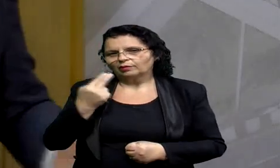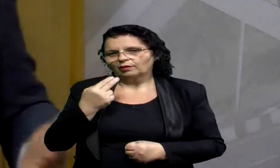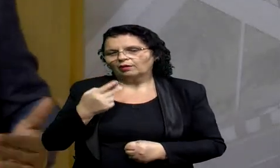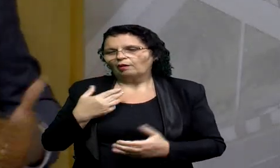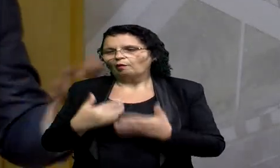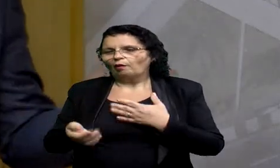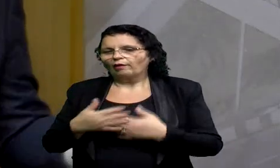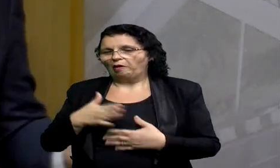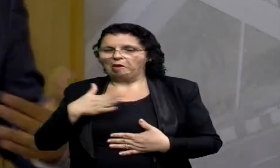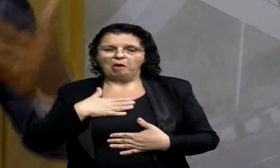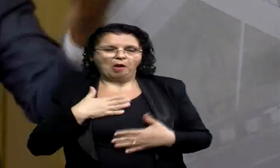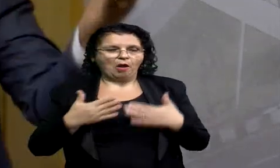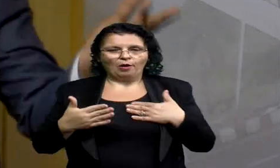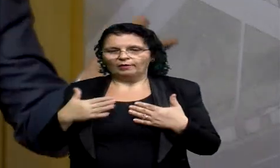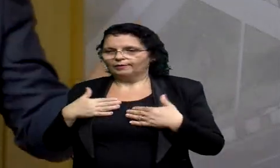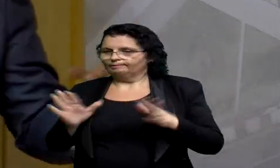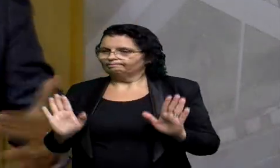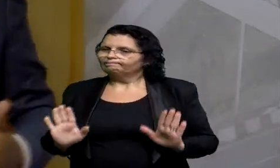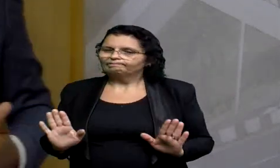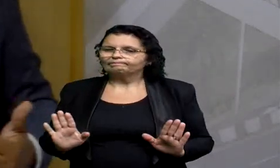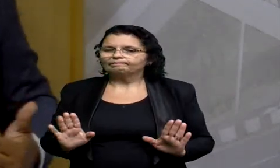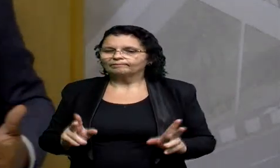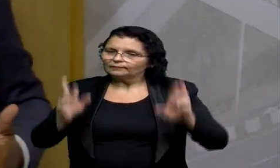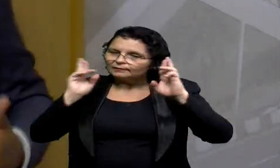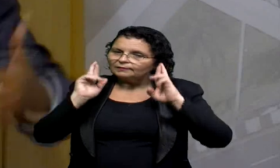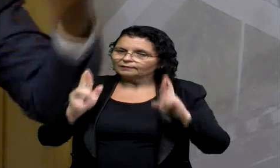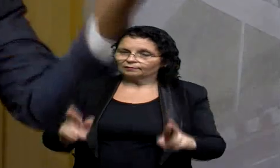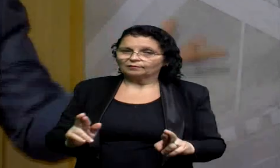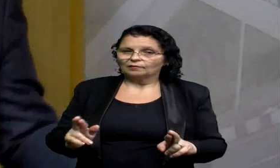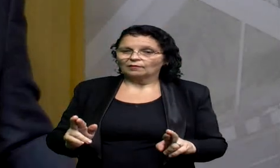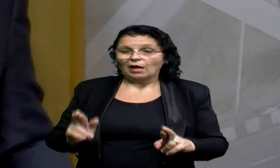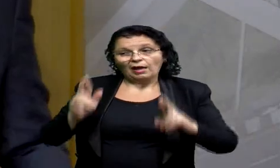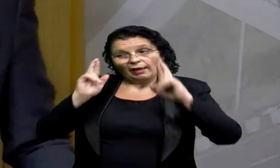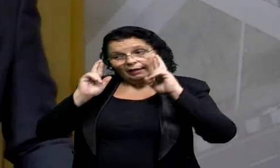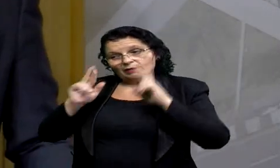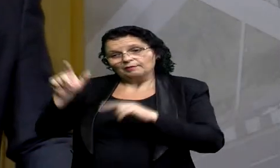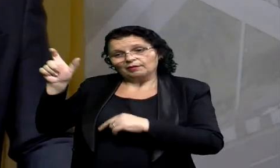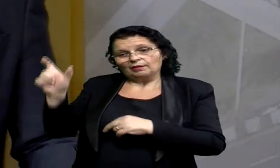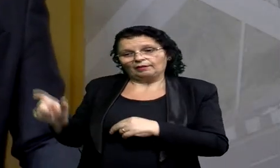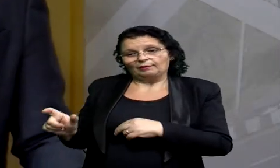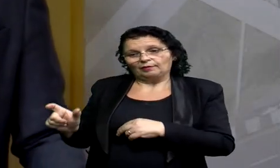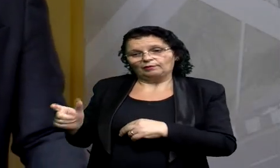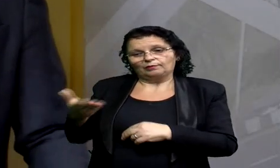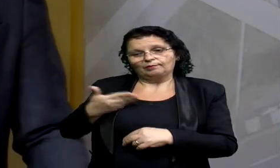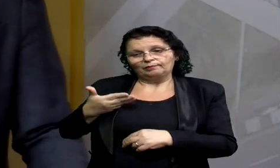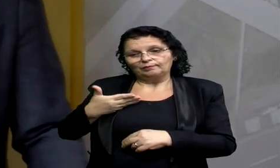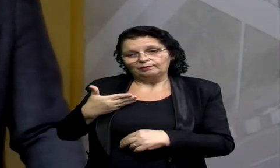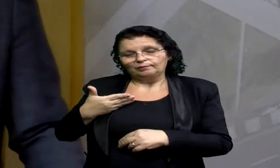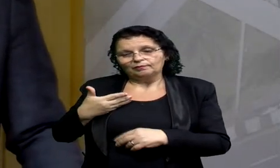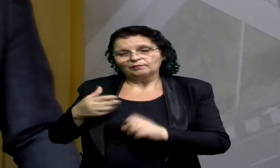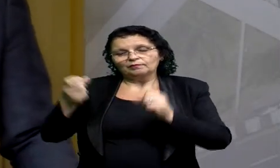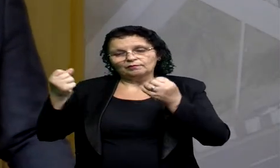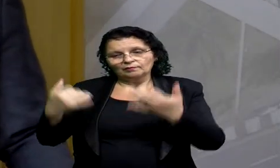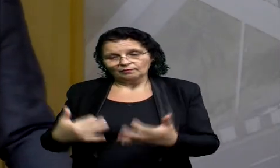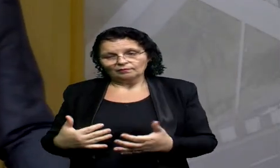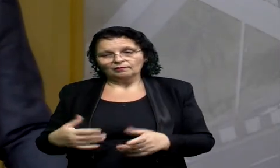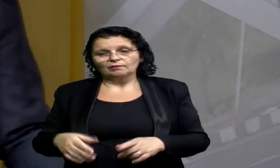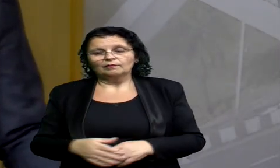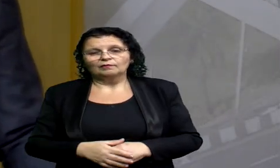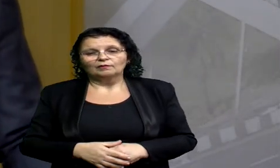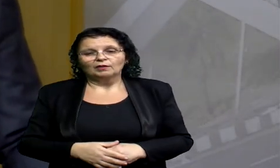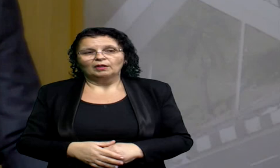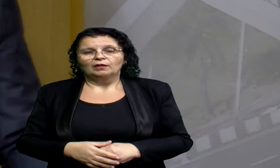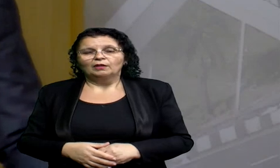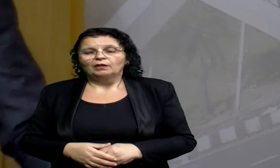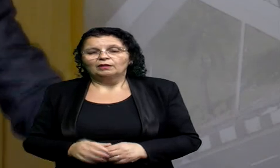chegar que falar foi eu eu tô fazendo eu que faço e não respeitar o colega então era isso que eu queria falar aqui